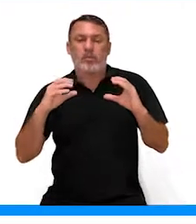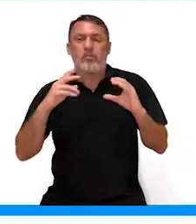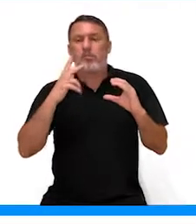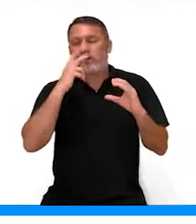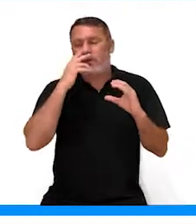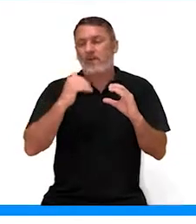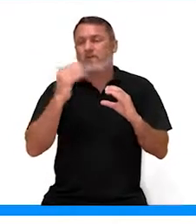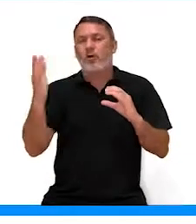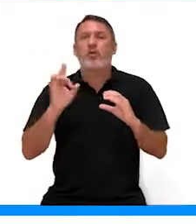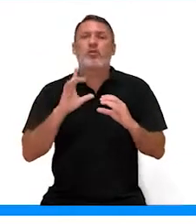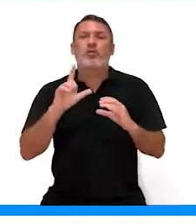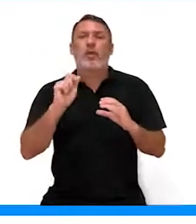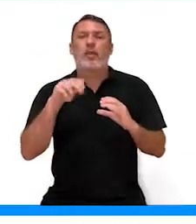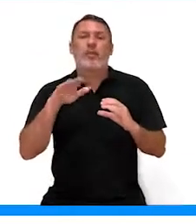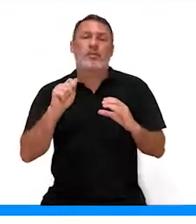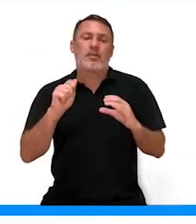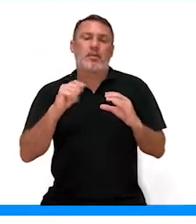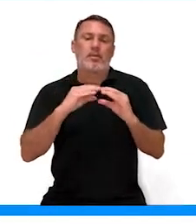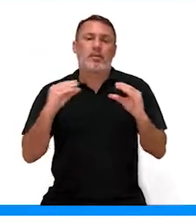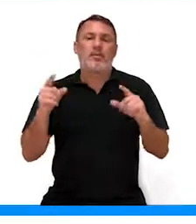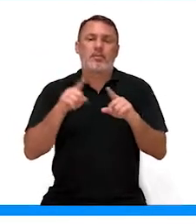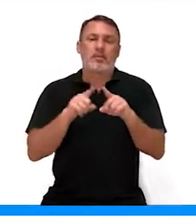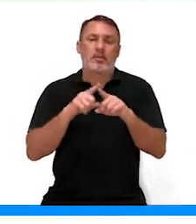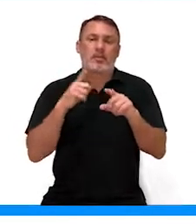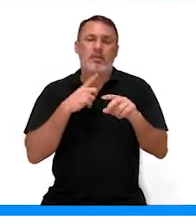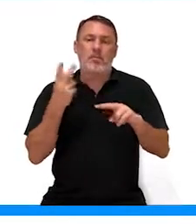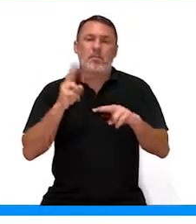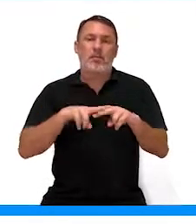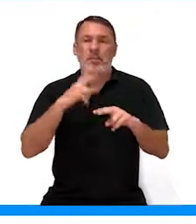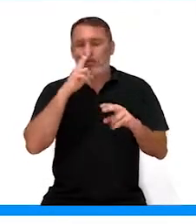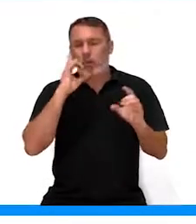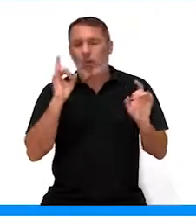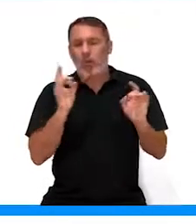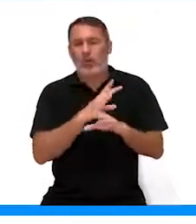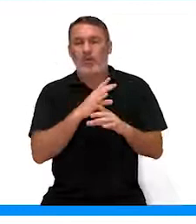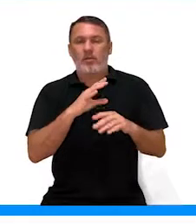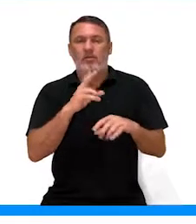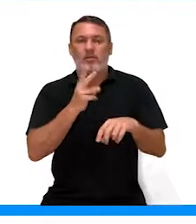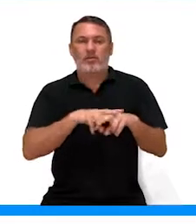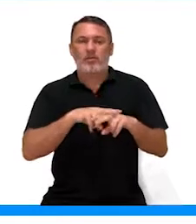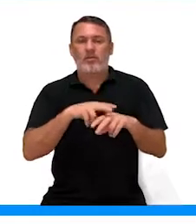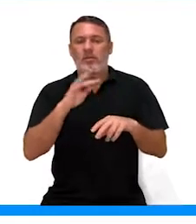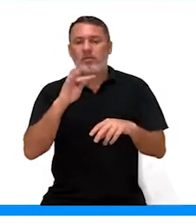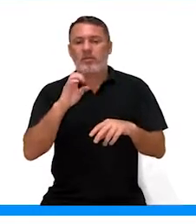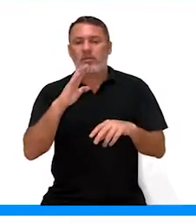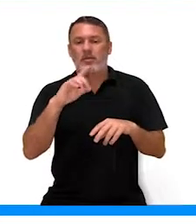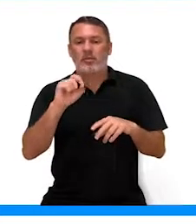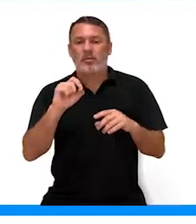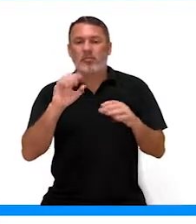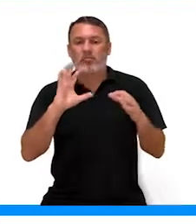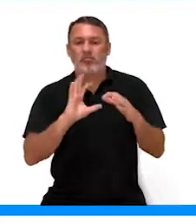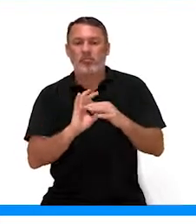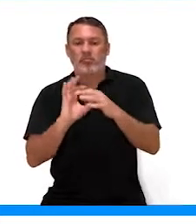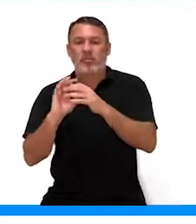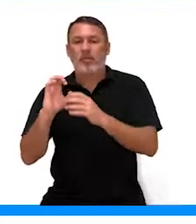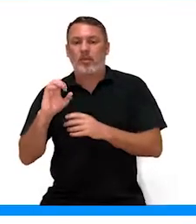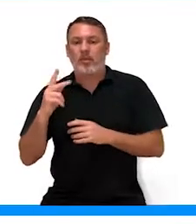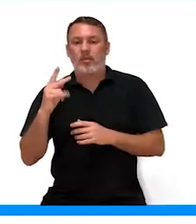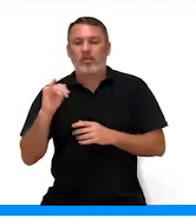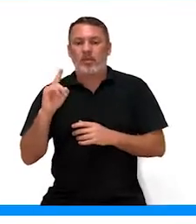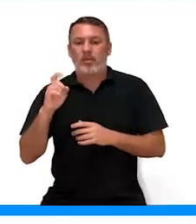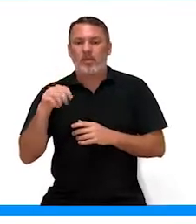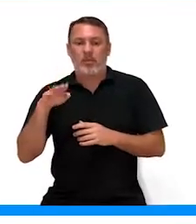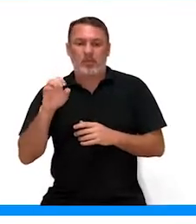uma camada mais espessa do que só a lâmina. E ela prende por completo ao tecido